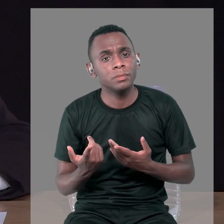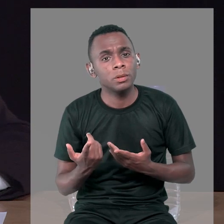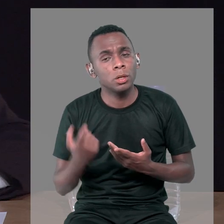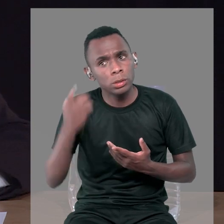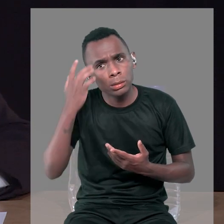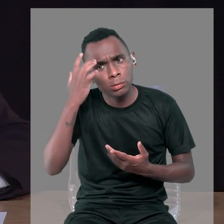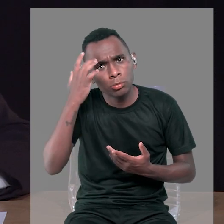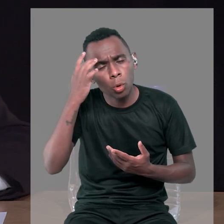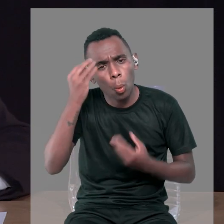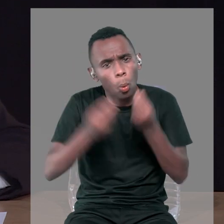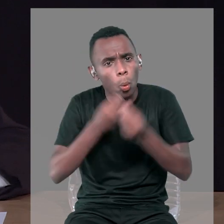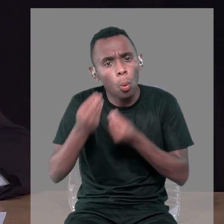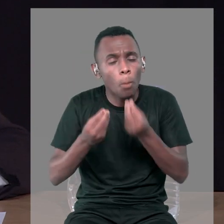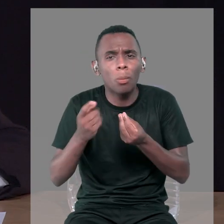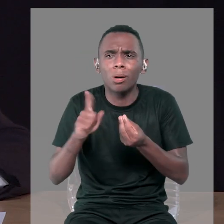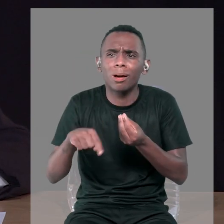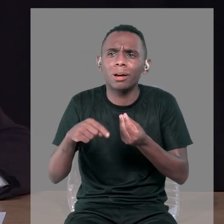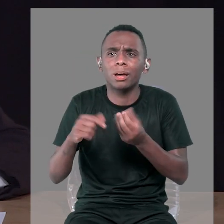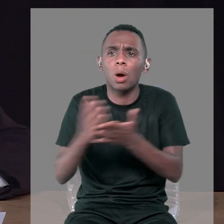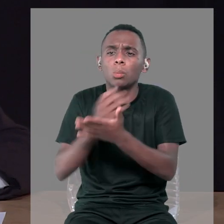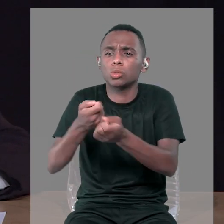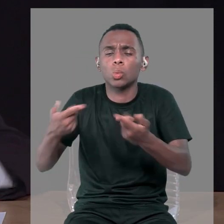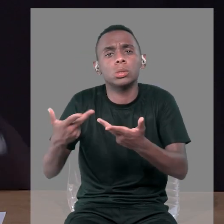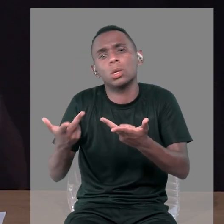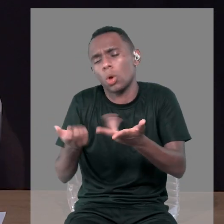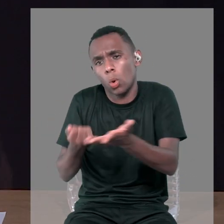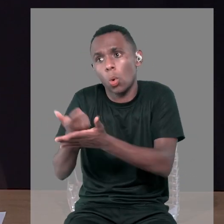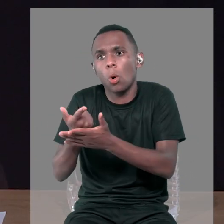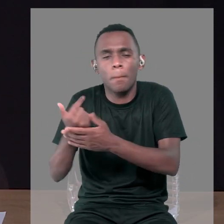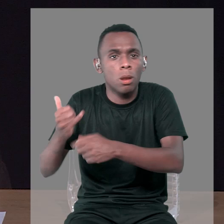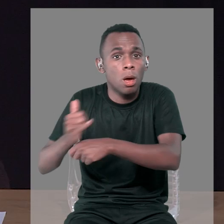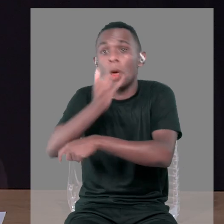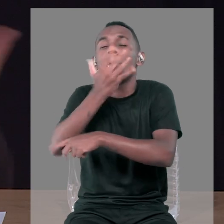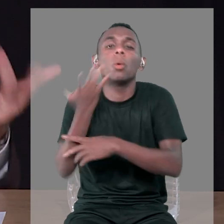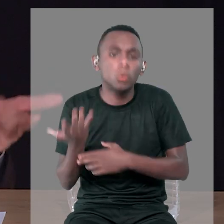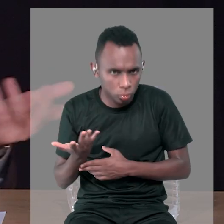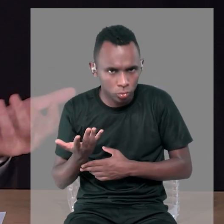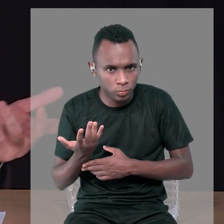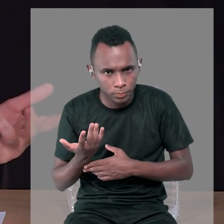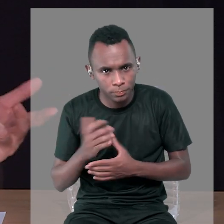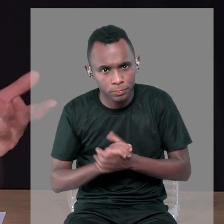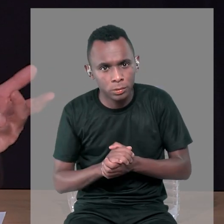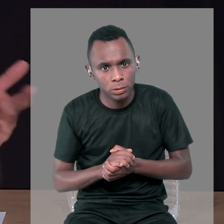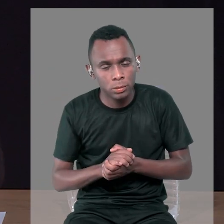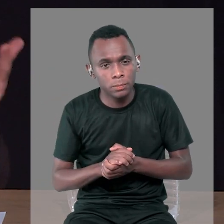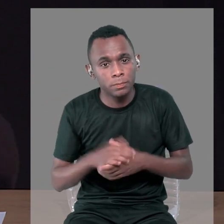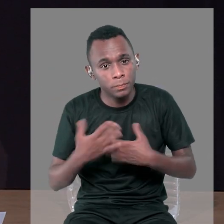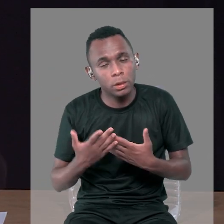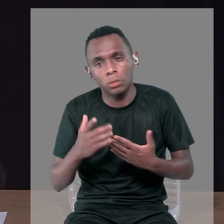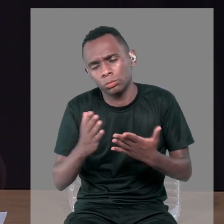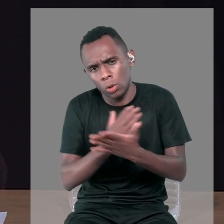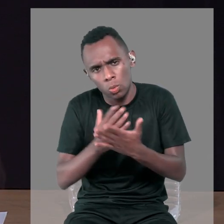que é o Sun Tzu, a gente compra em aeroporto. É difícil de entender exatamente por quê, além do fato de ser um grande livro,